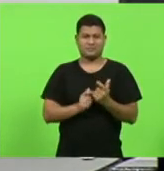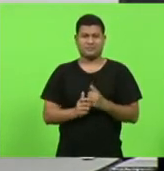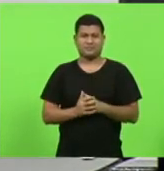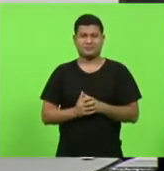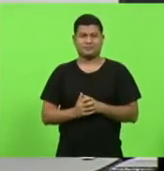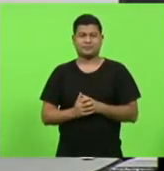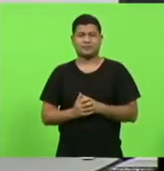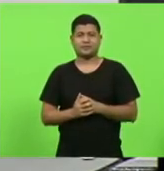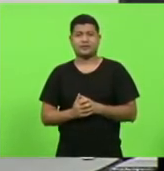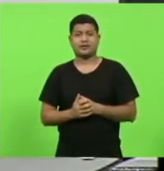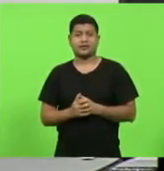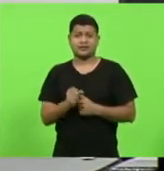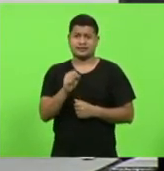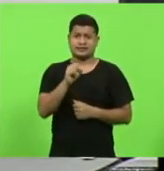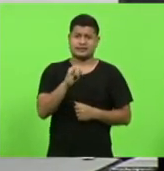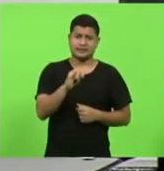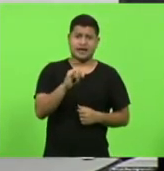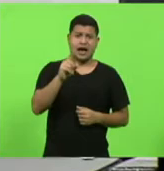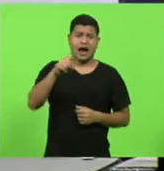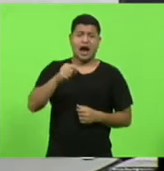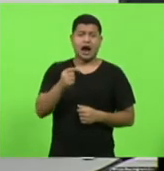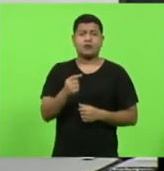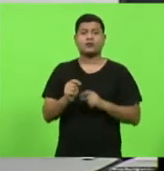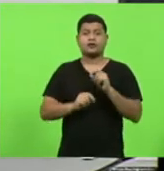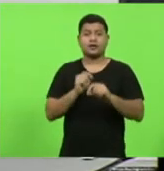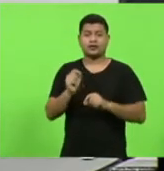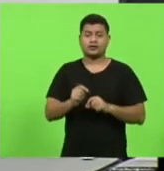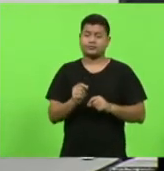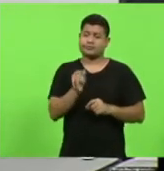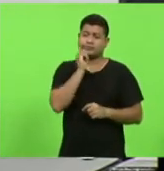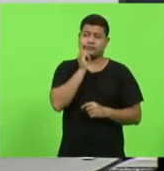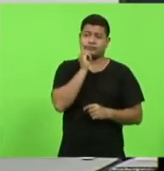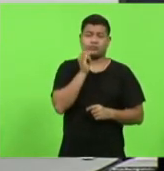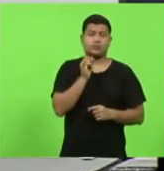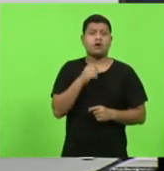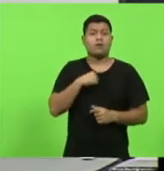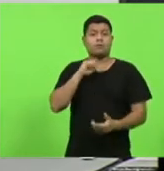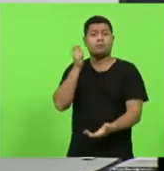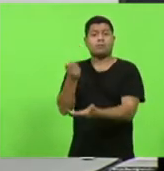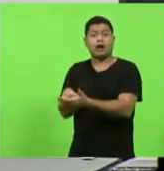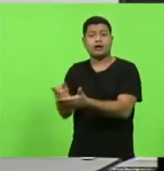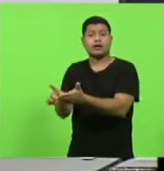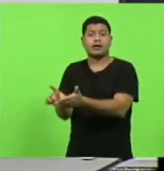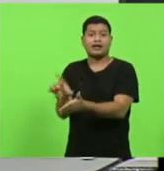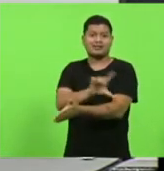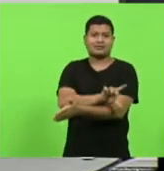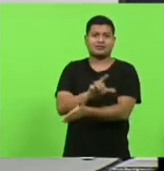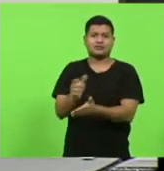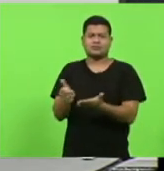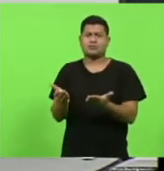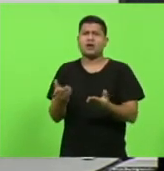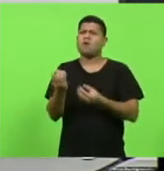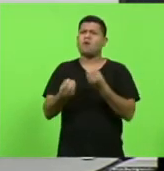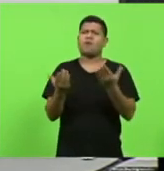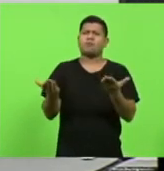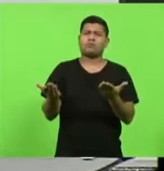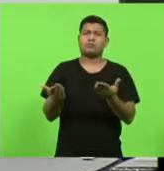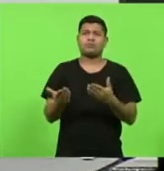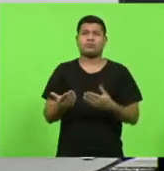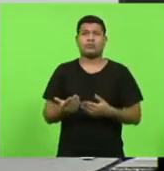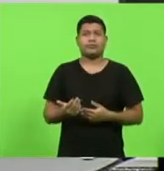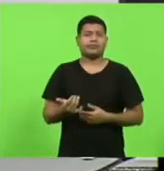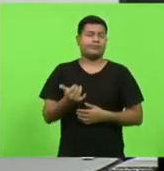Se isso for um adiantamento, tudo bem. Mas como assim adiantamento, deputado?